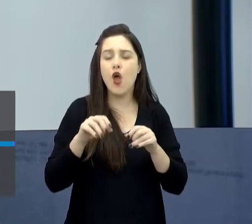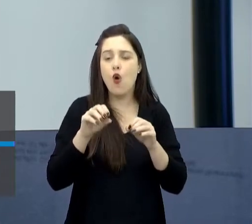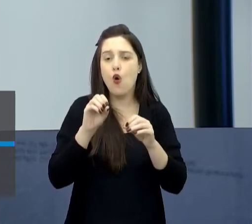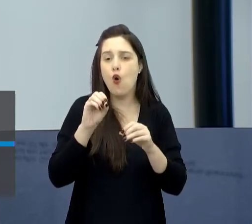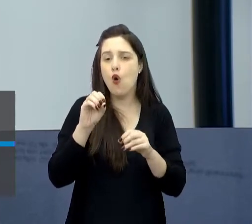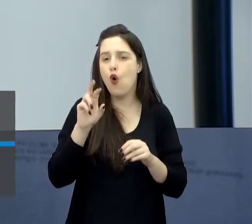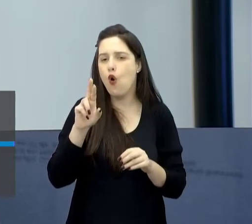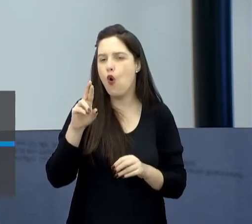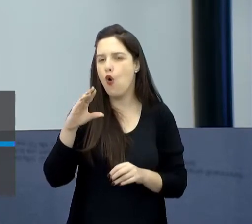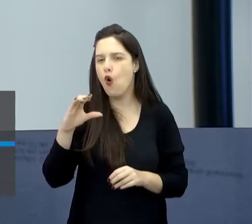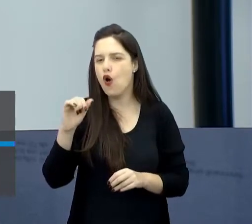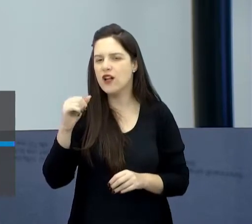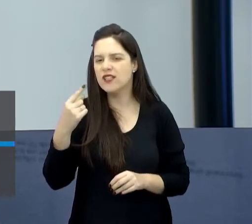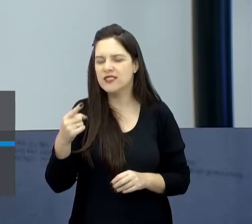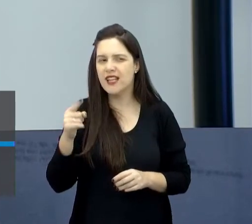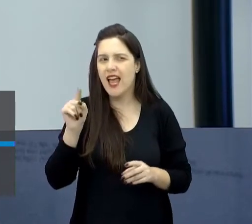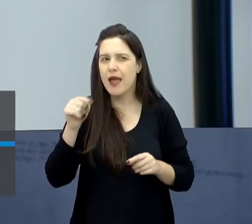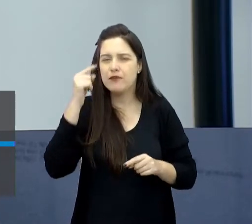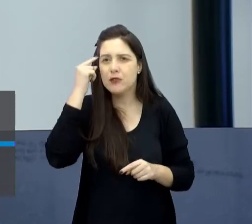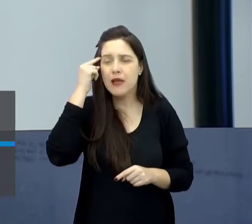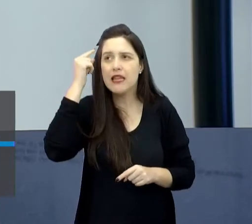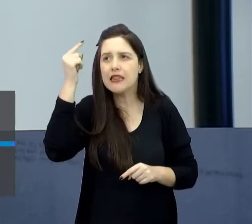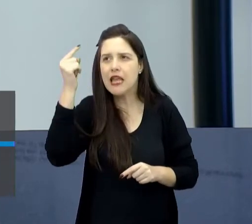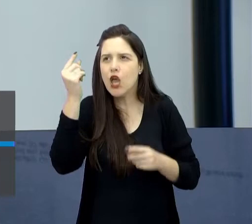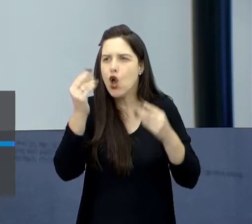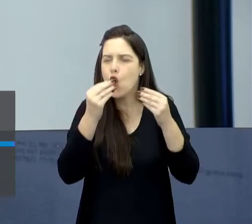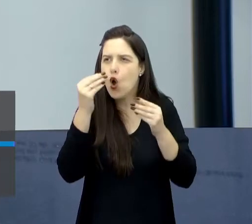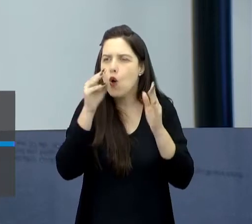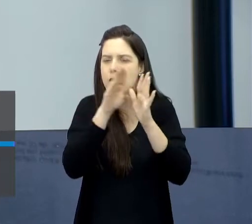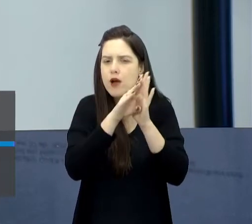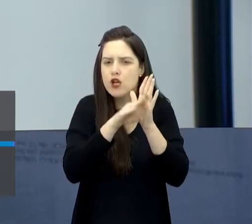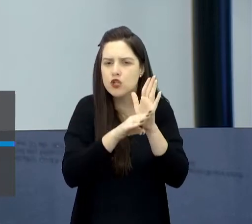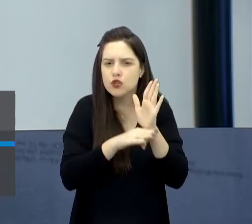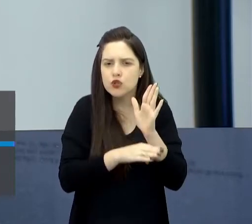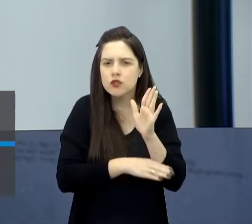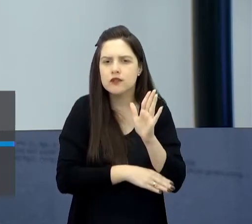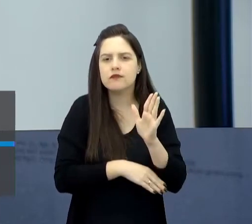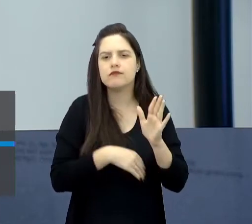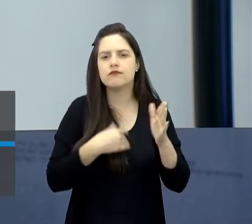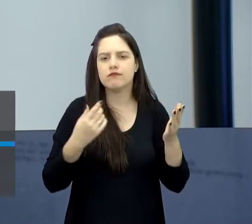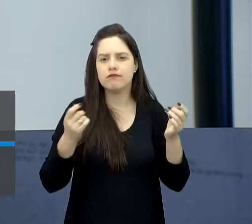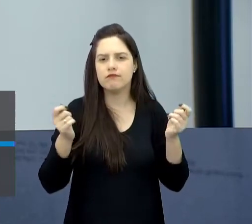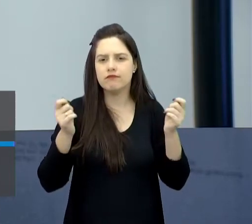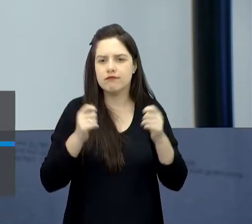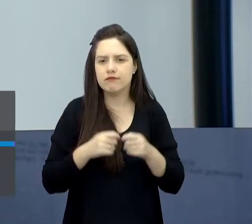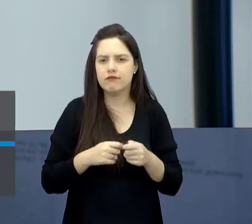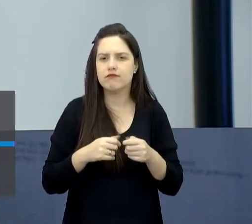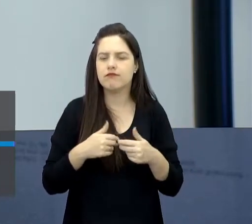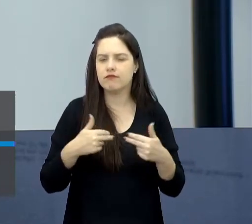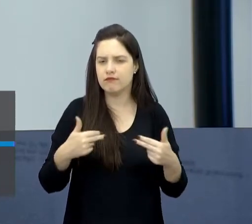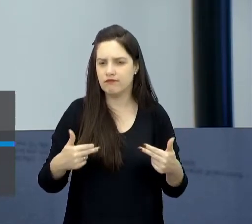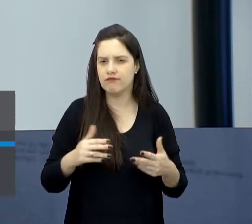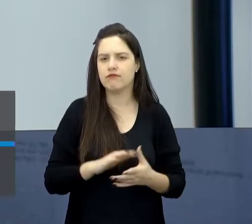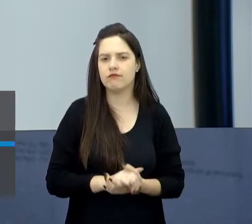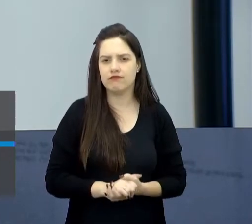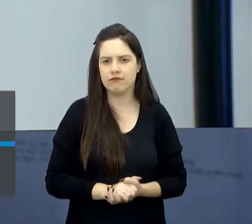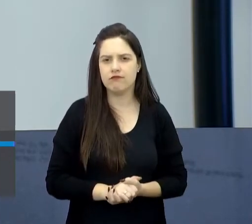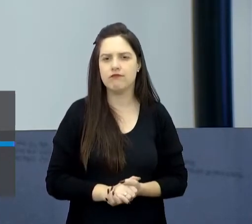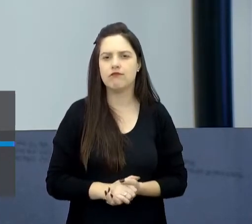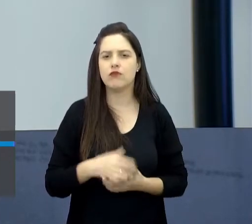como verbo. Eu vou fazer um orçamento de algo que eu preciso, ou que não está funcionando em casa, porque